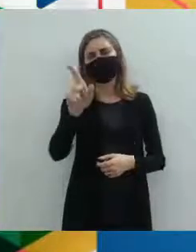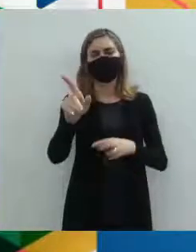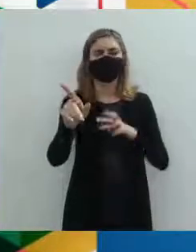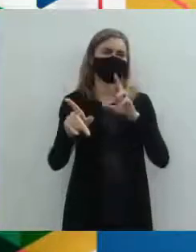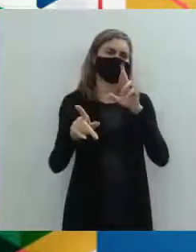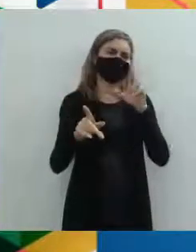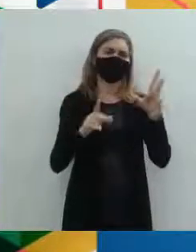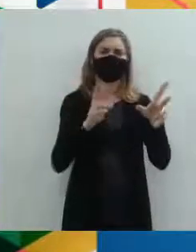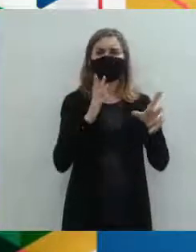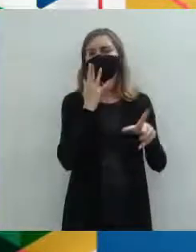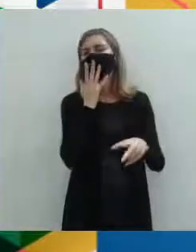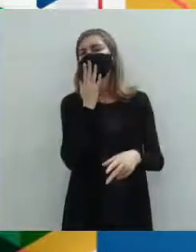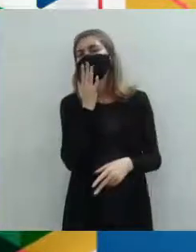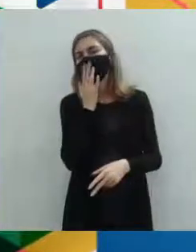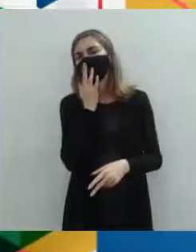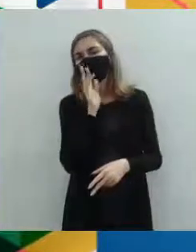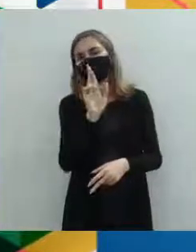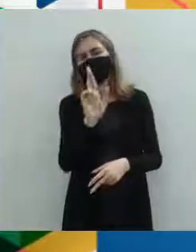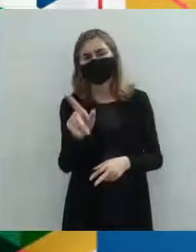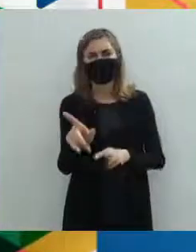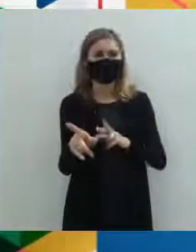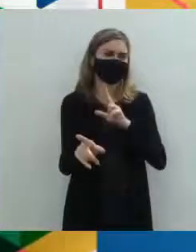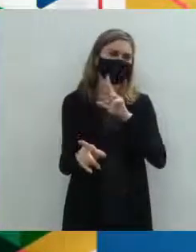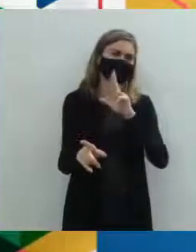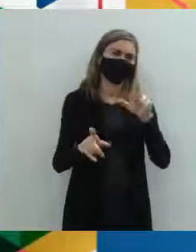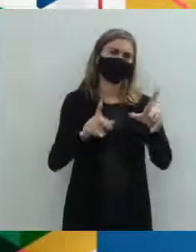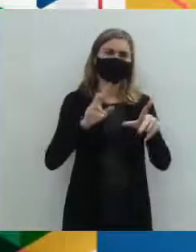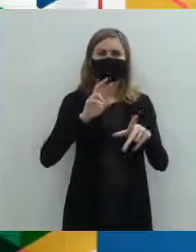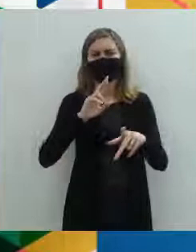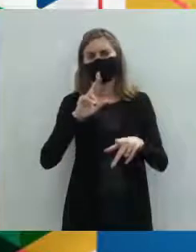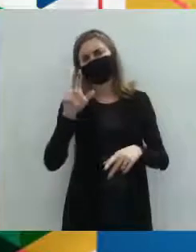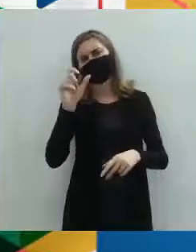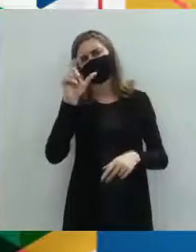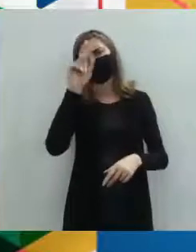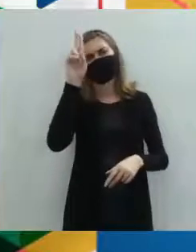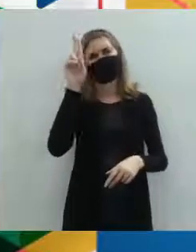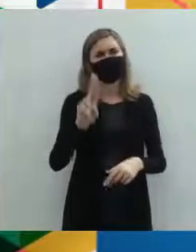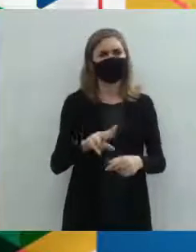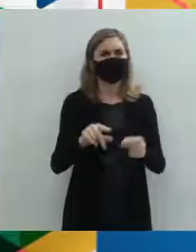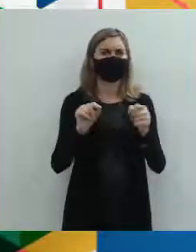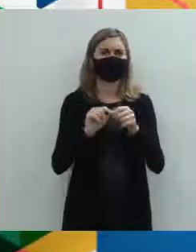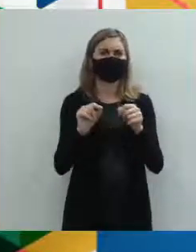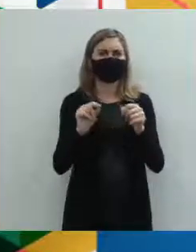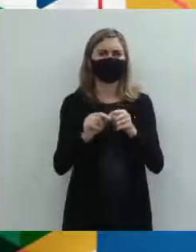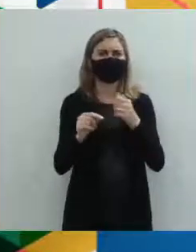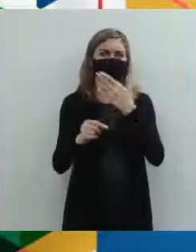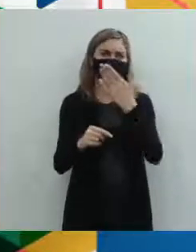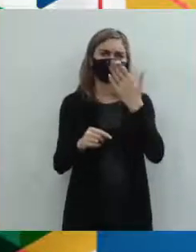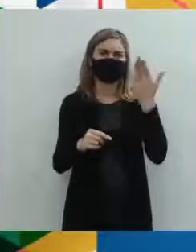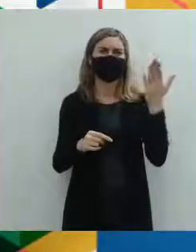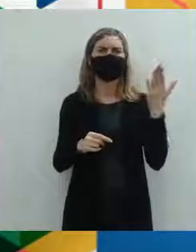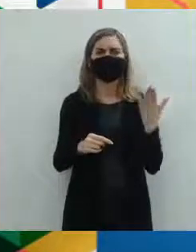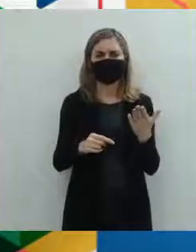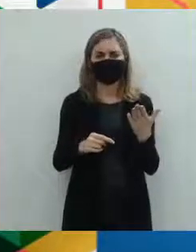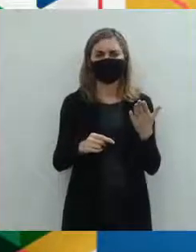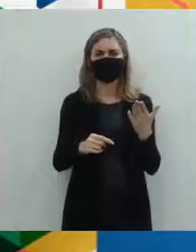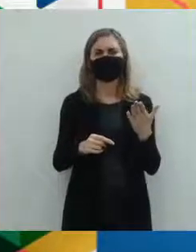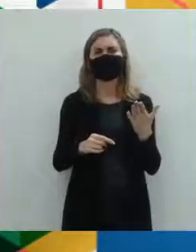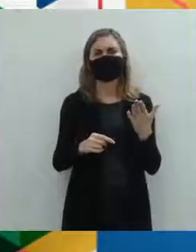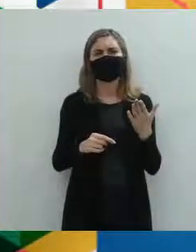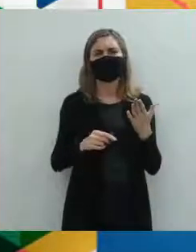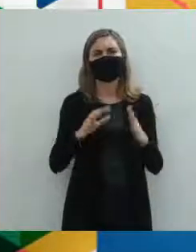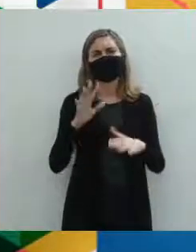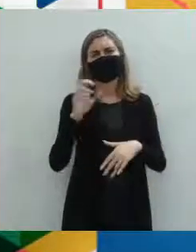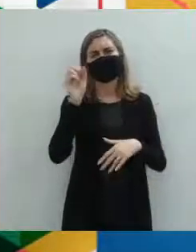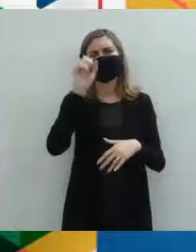diferenças de cores que a luz ela faz com que haja nuances